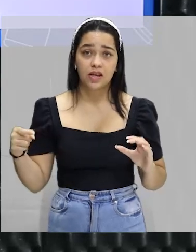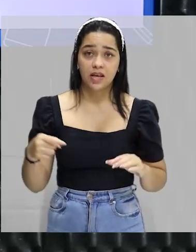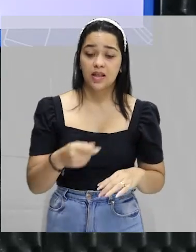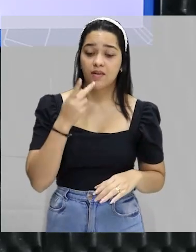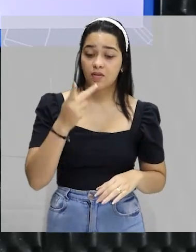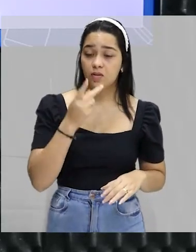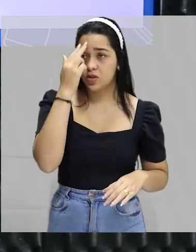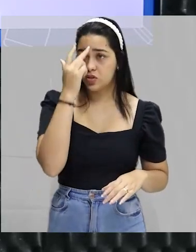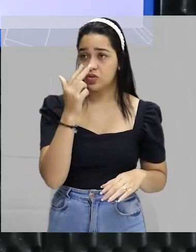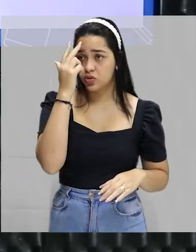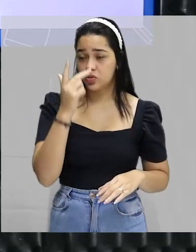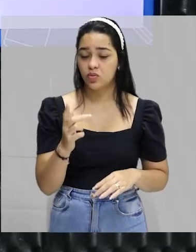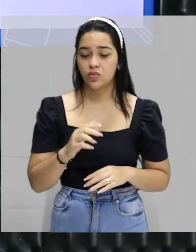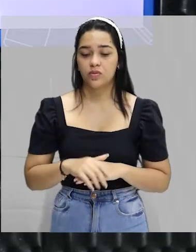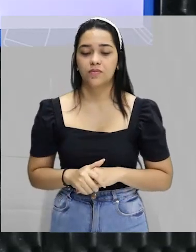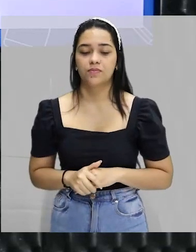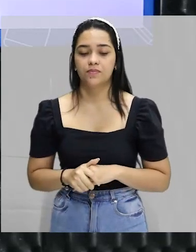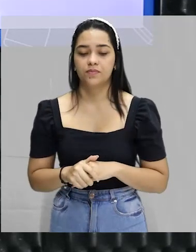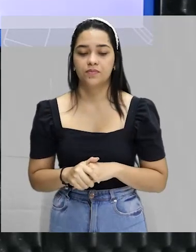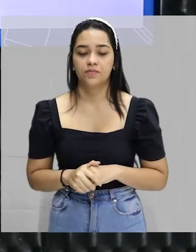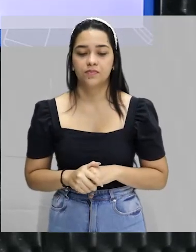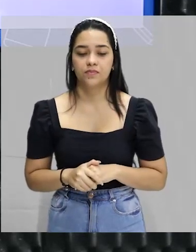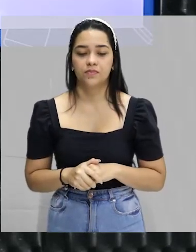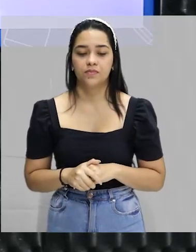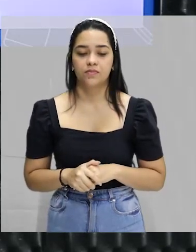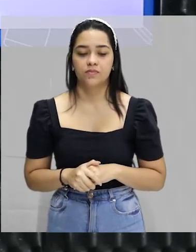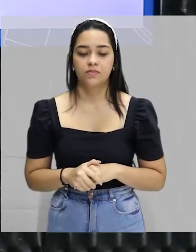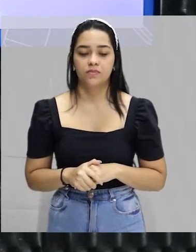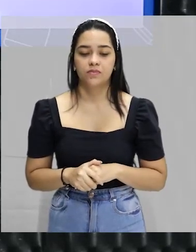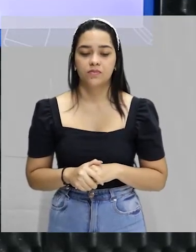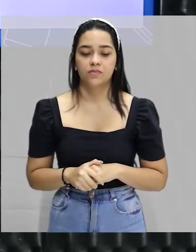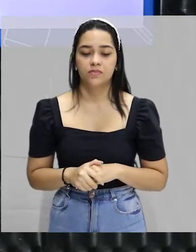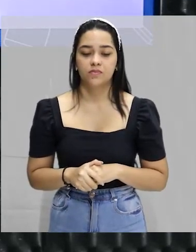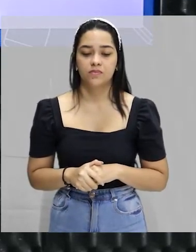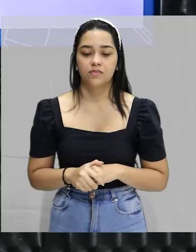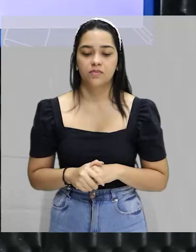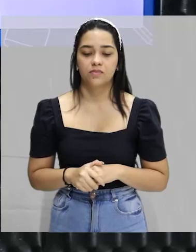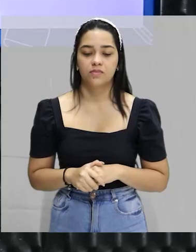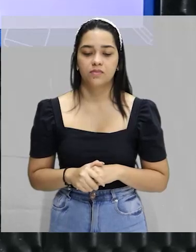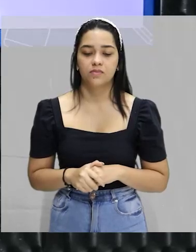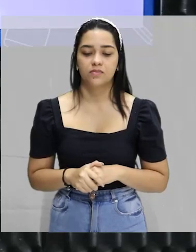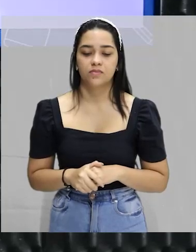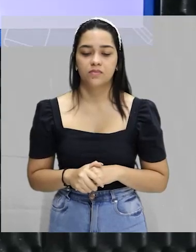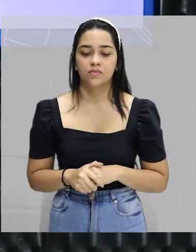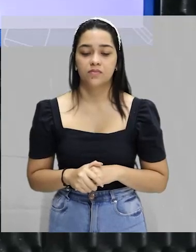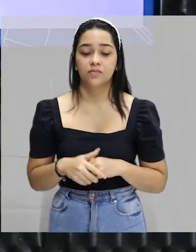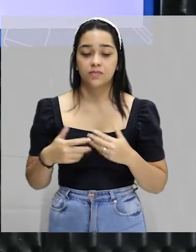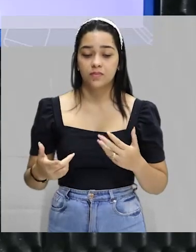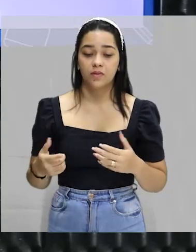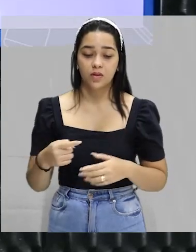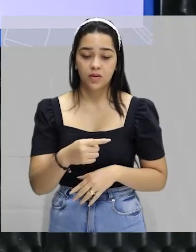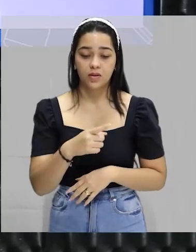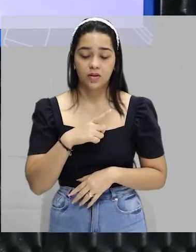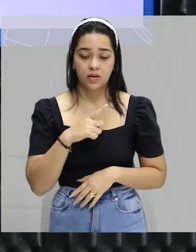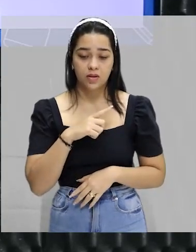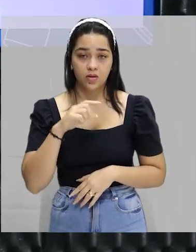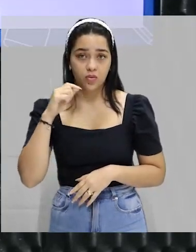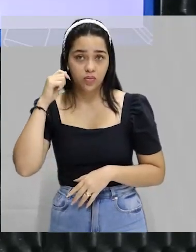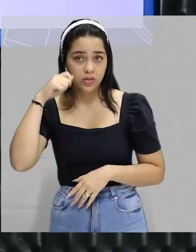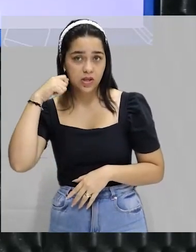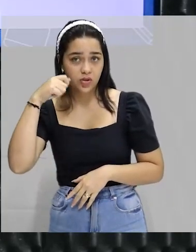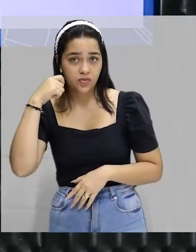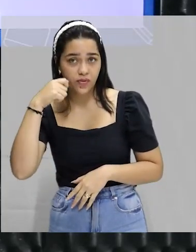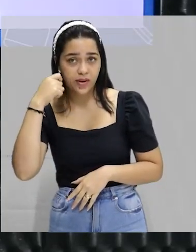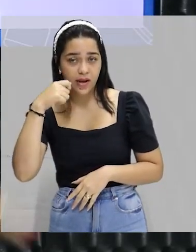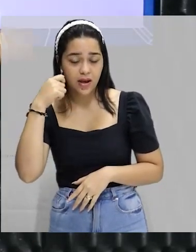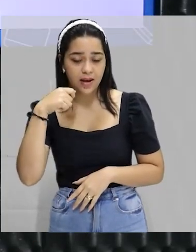que contou a fábula, mas ela não é o sujeito. Os réus foram orientados pelos advogados, sujeito réus, os réus.